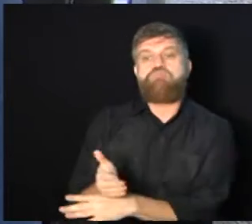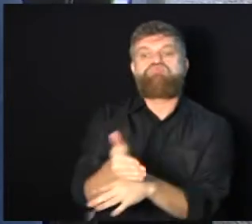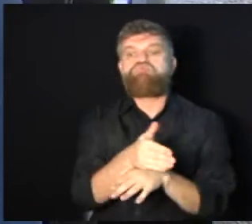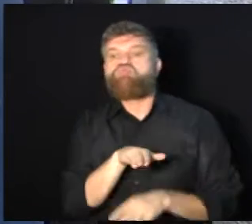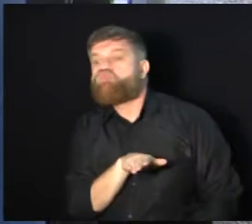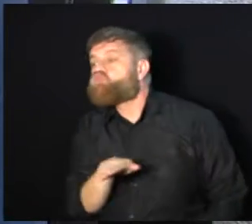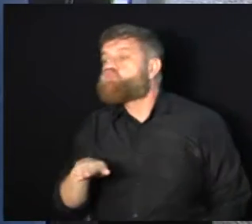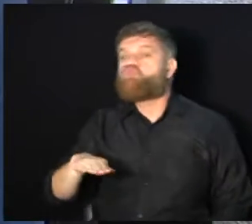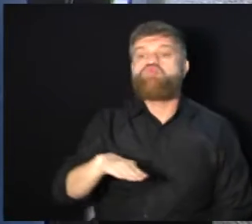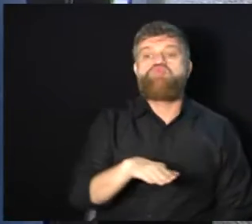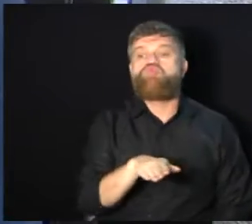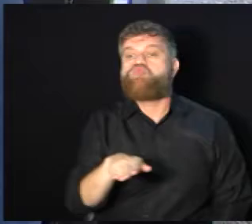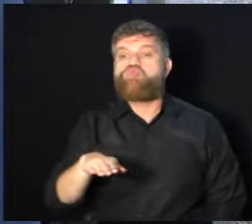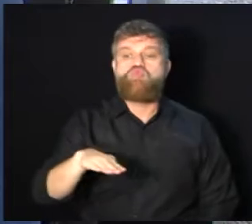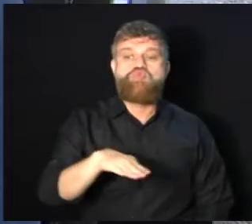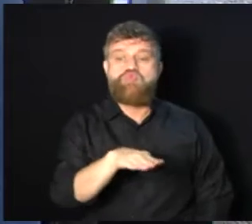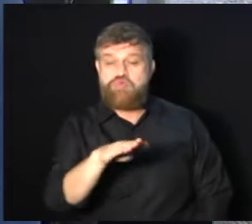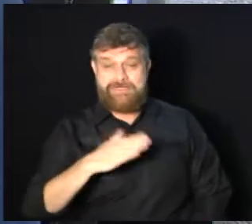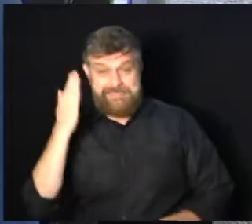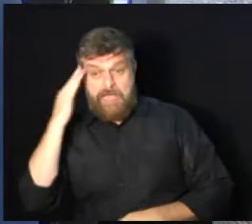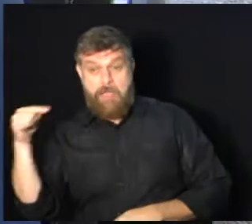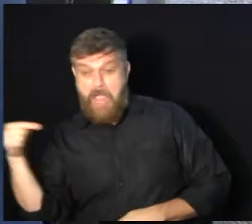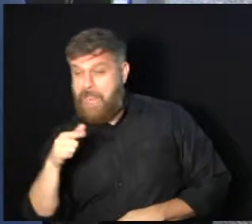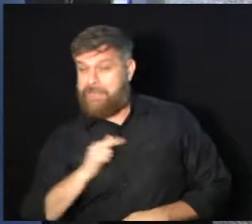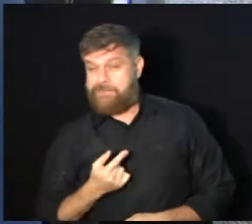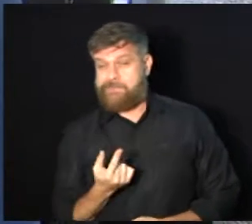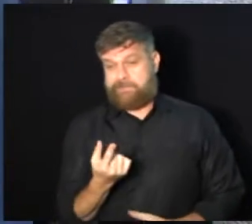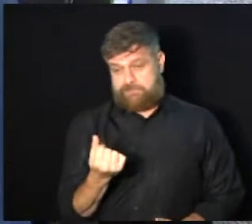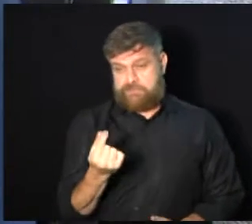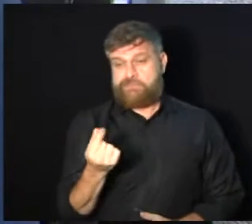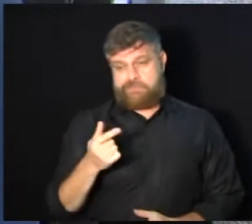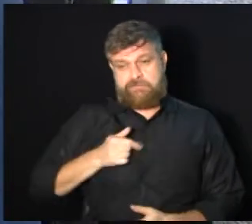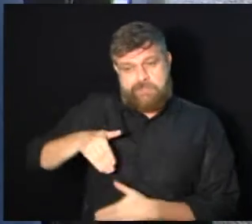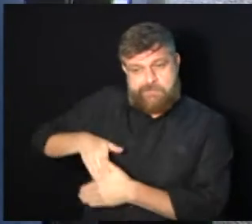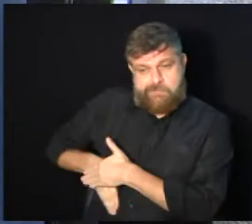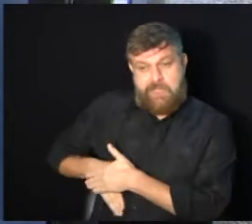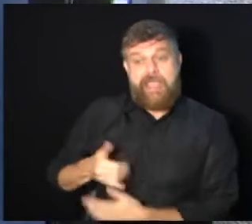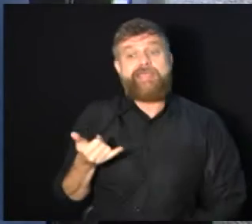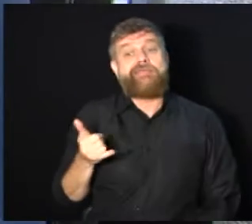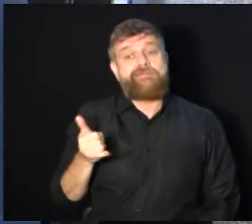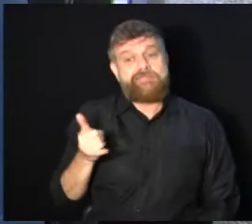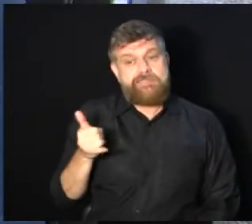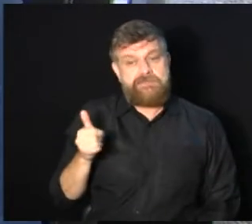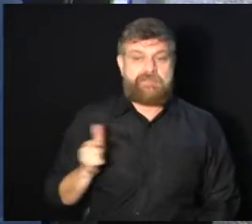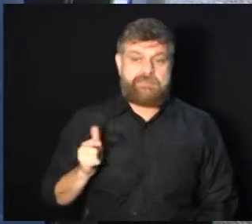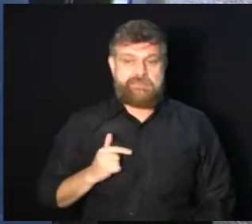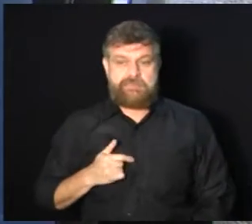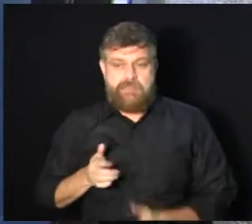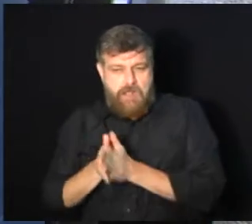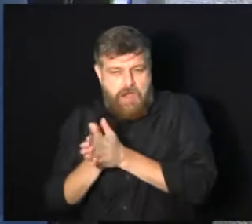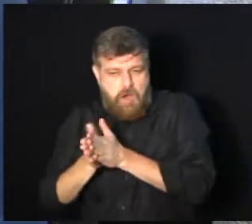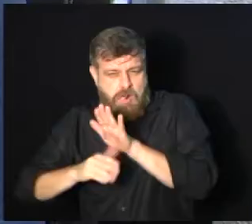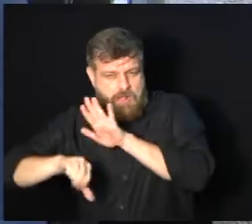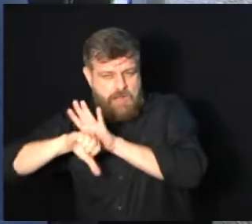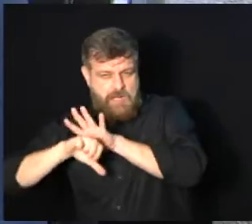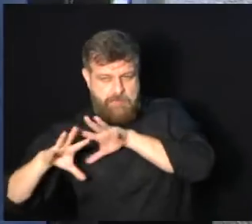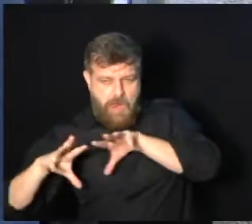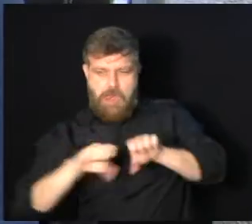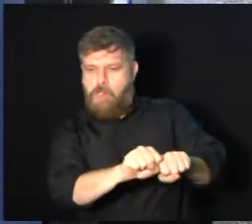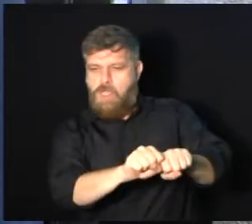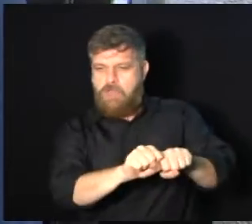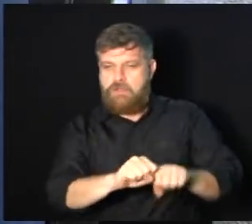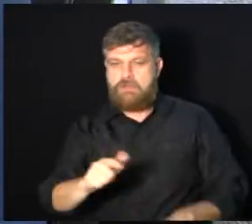da região, né, você sabe que ele tem, no mínimo, ali um troco no bolso e um celular. Então, ele é alvo da bandidagem. De acordo